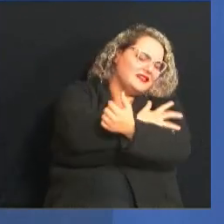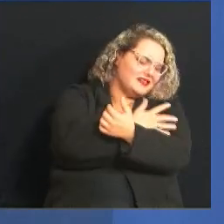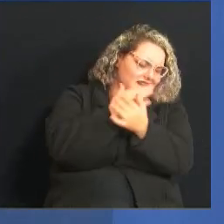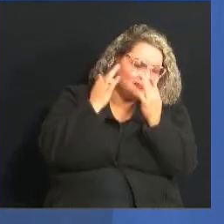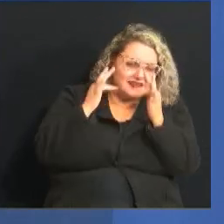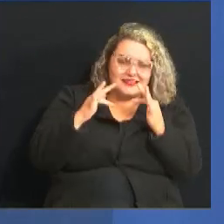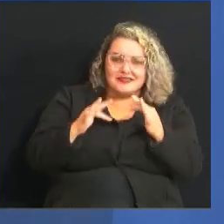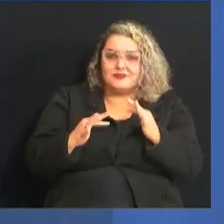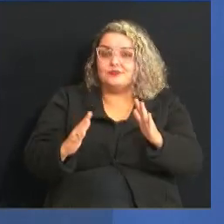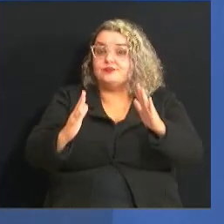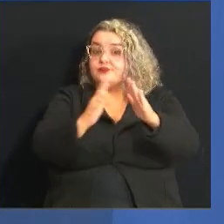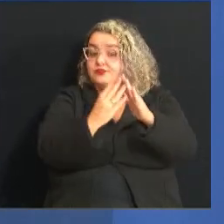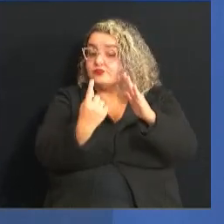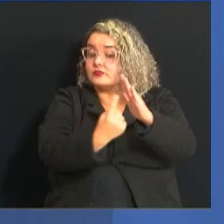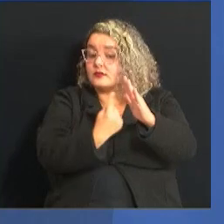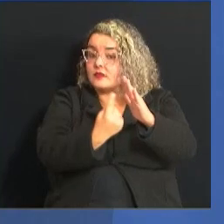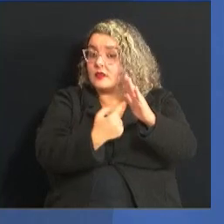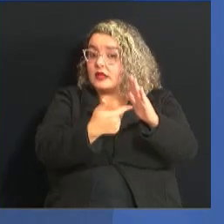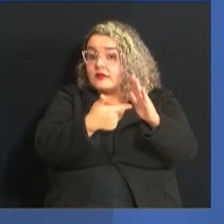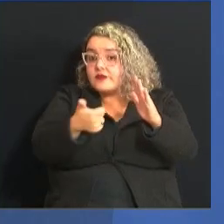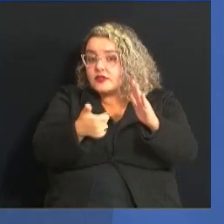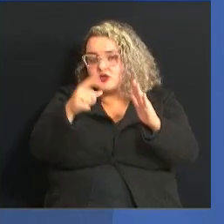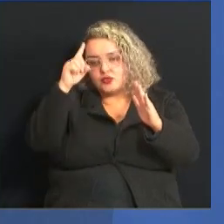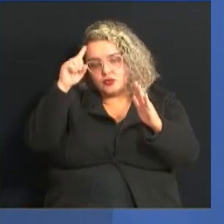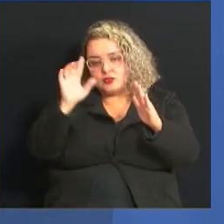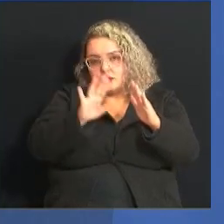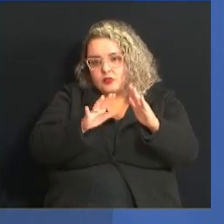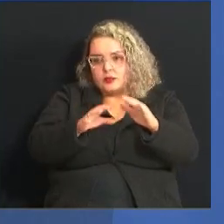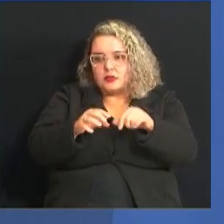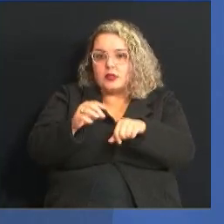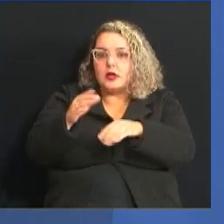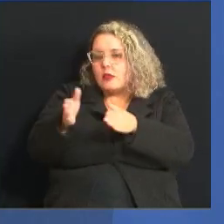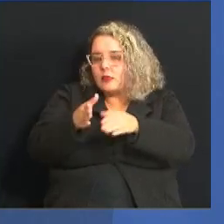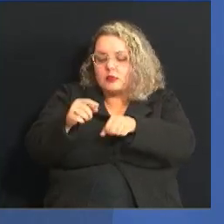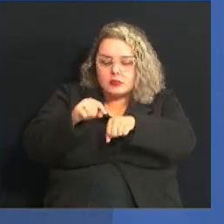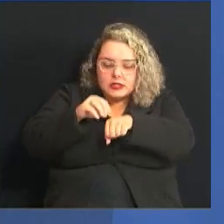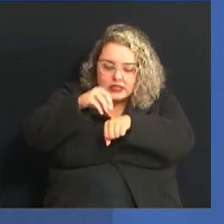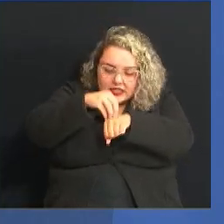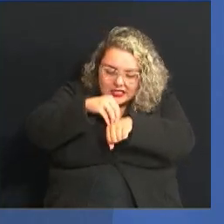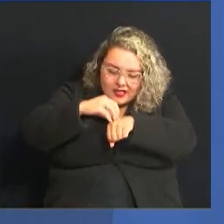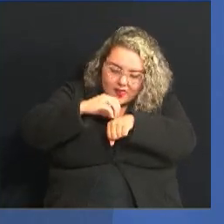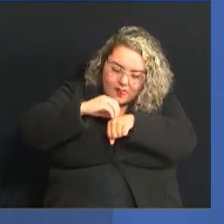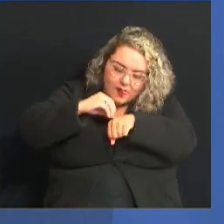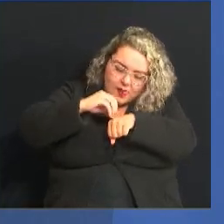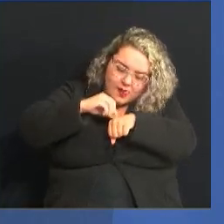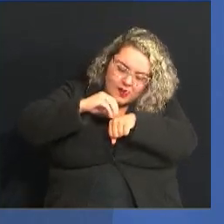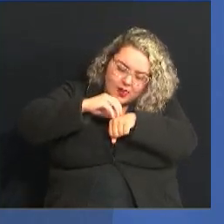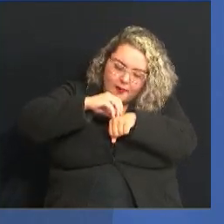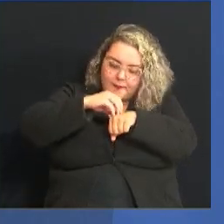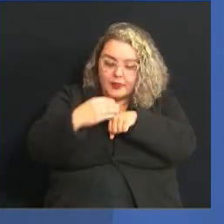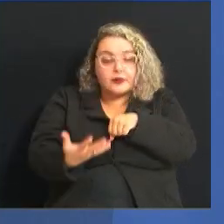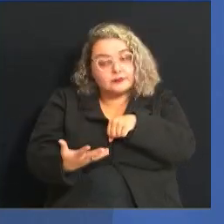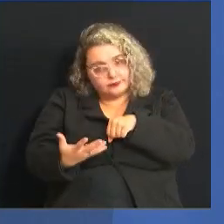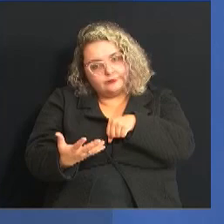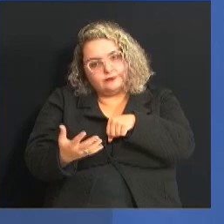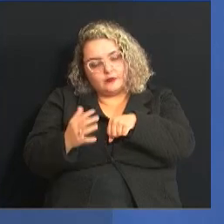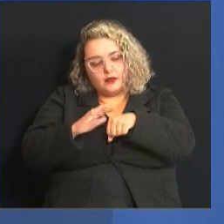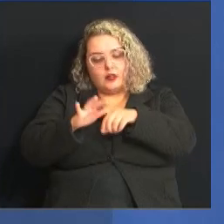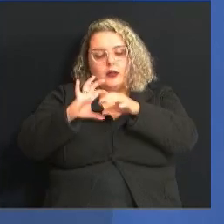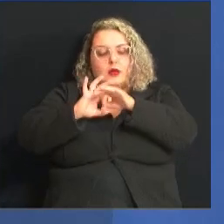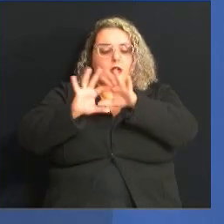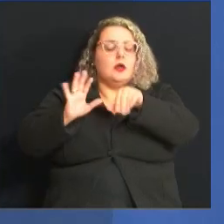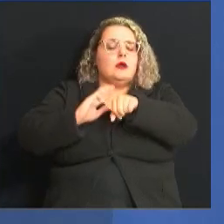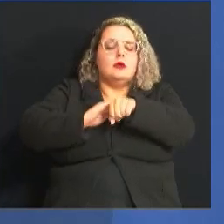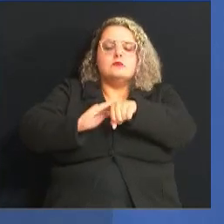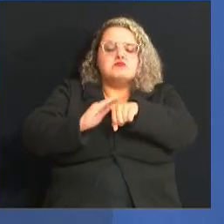média, 21 dias, que é o tempo que a casquinha das lesões elas caiam, e aí, com isso, a pessoa está liberada para fazer